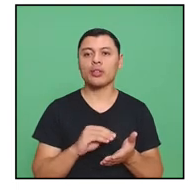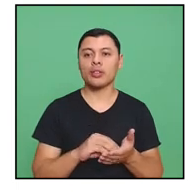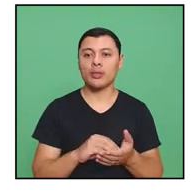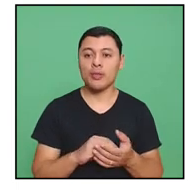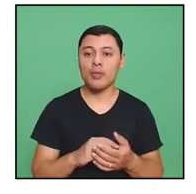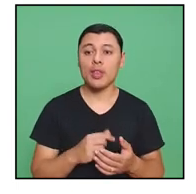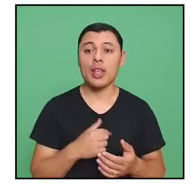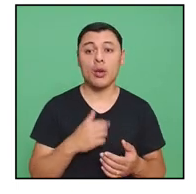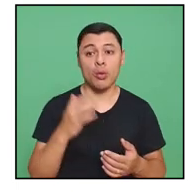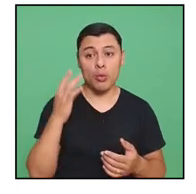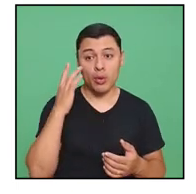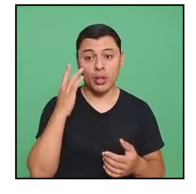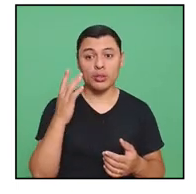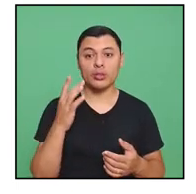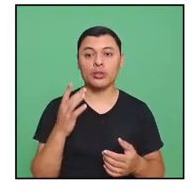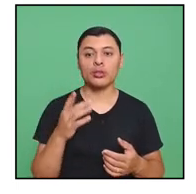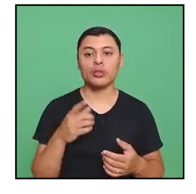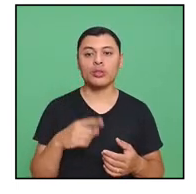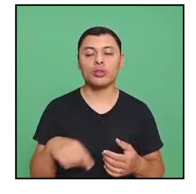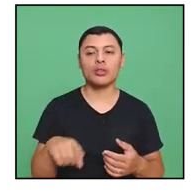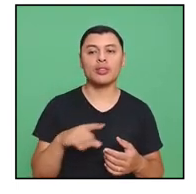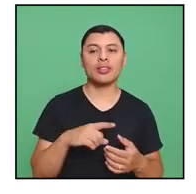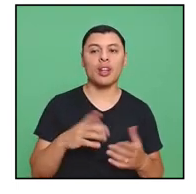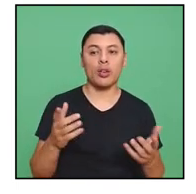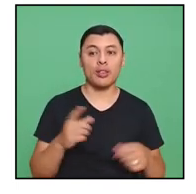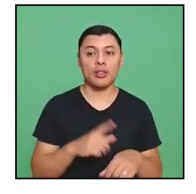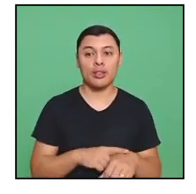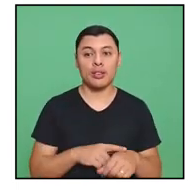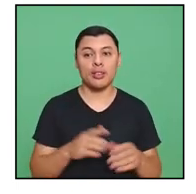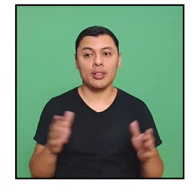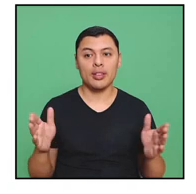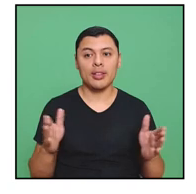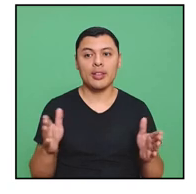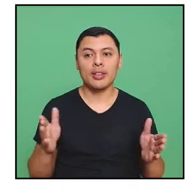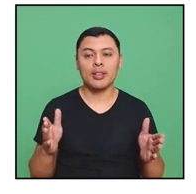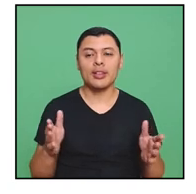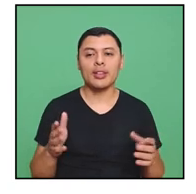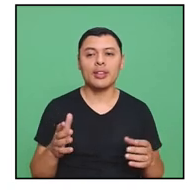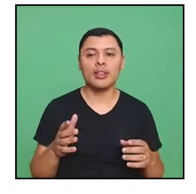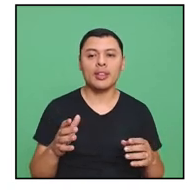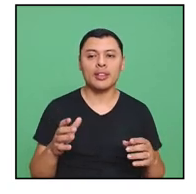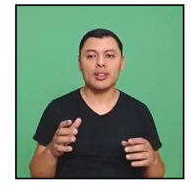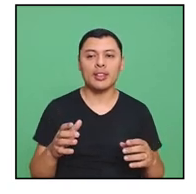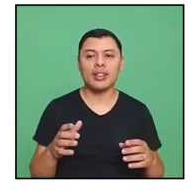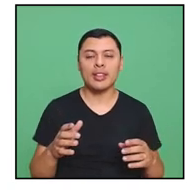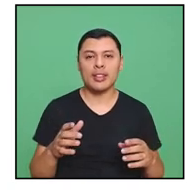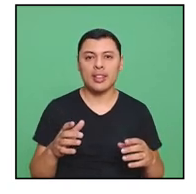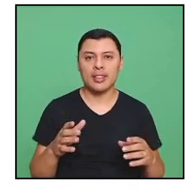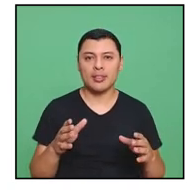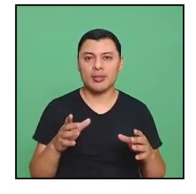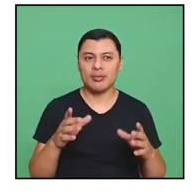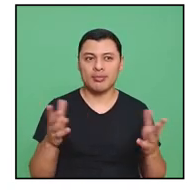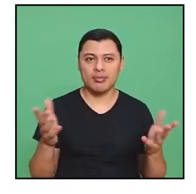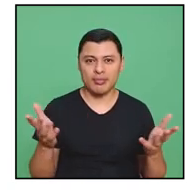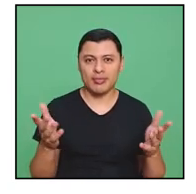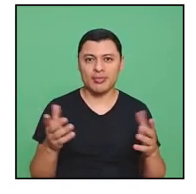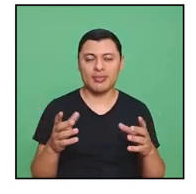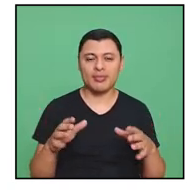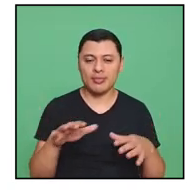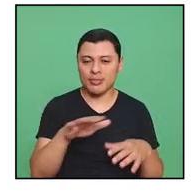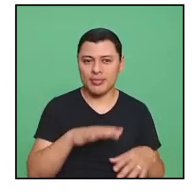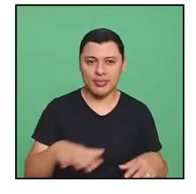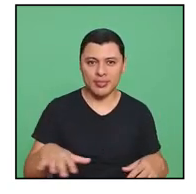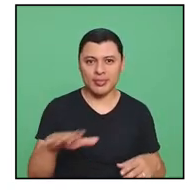de fato, a gente está num momento assim, em relação às perspectivas, né, desse formato, desse espaço,